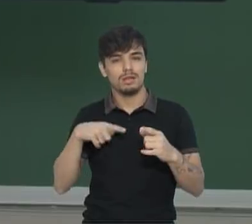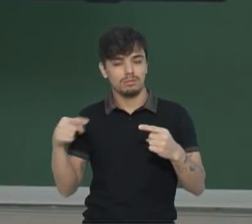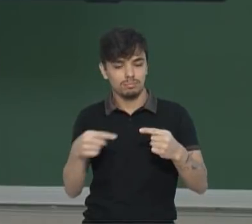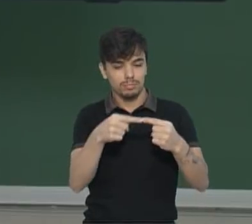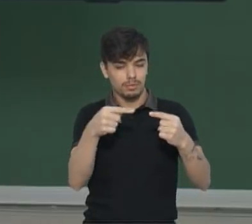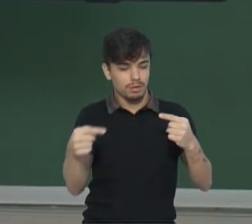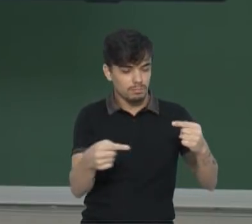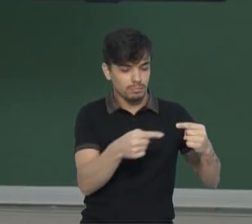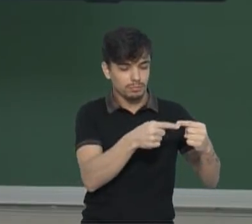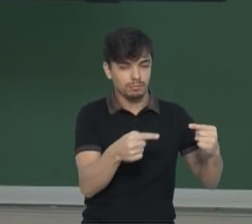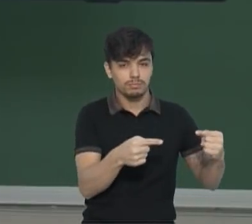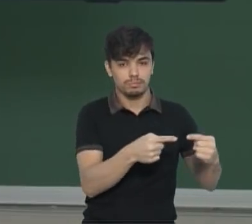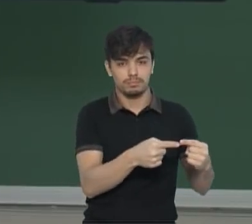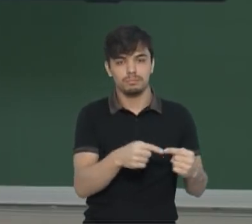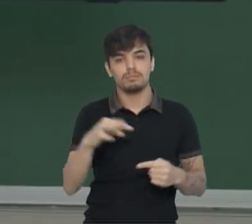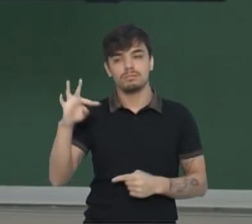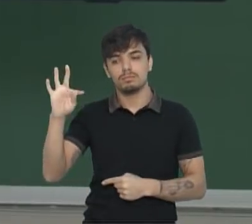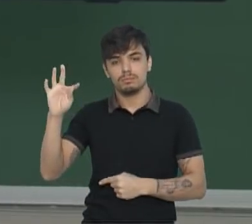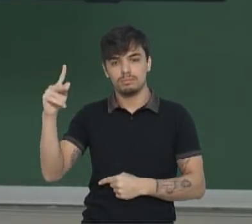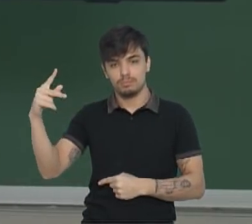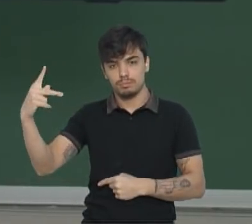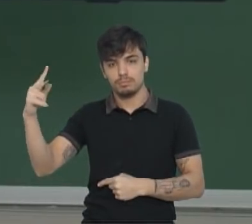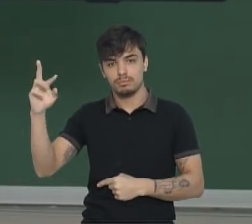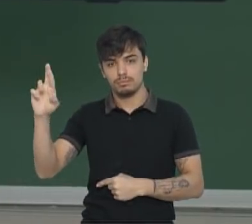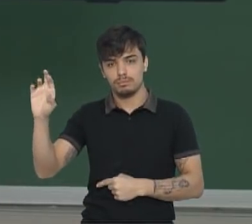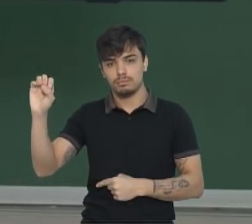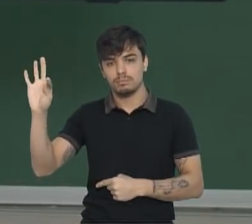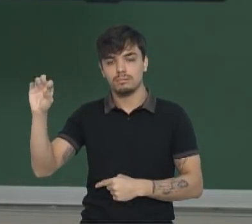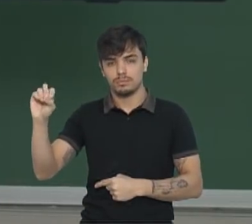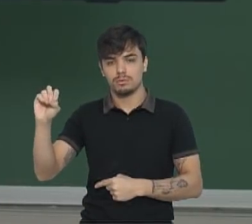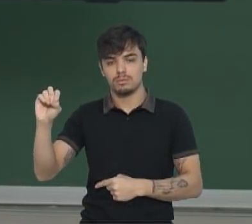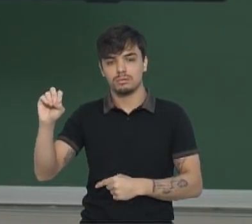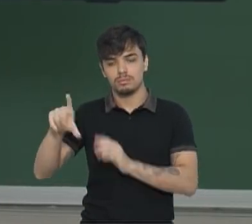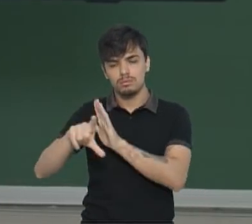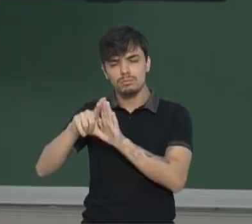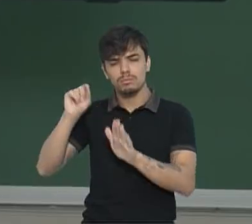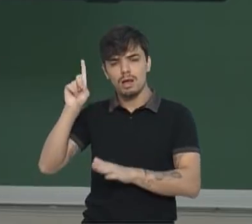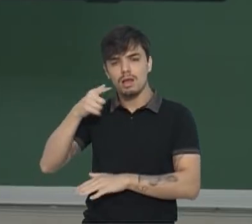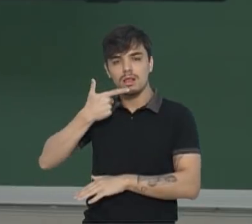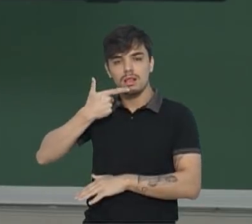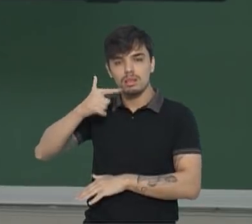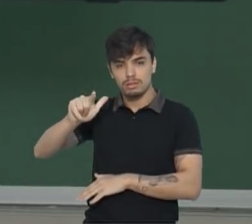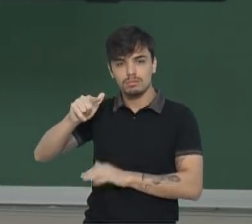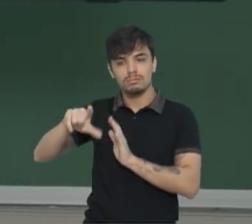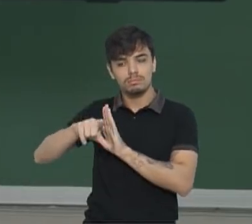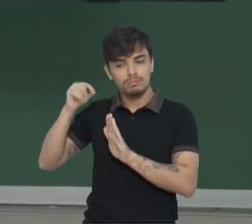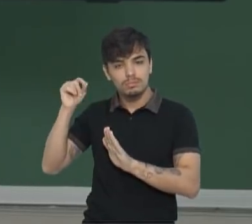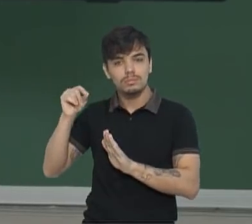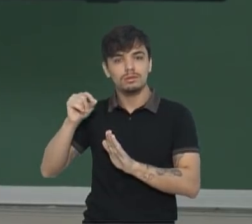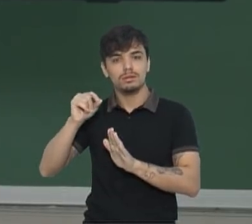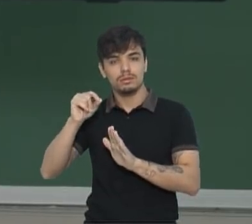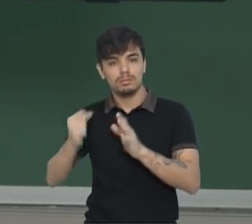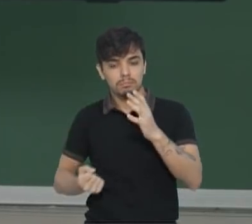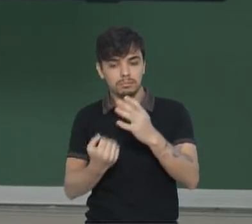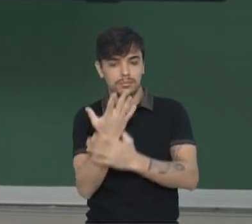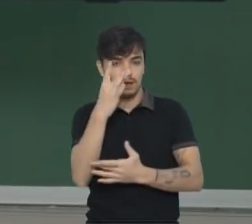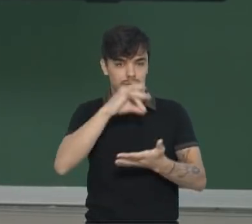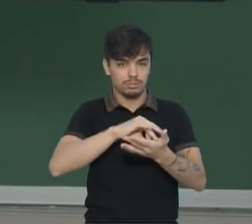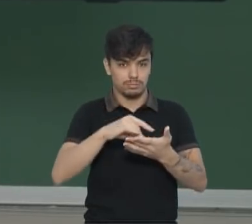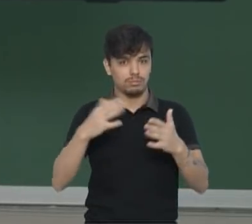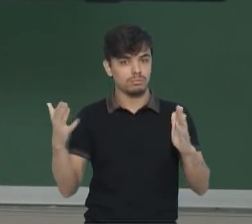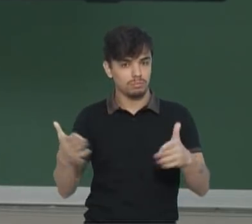vai ter uma protolíngua, uma língua mais antiga que vai dar origem à língua atual. Então a gente tem alguma coisa que